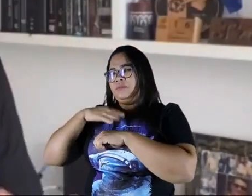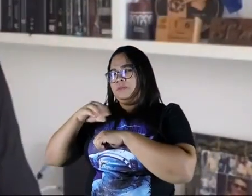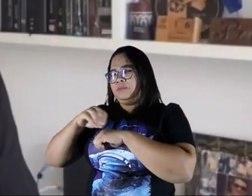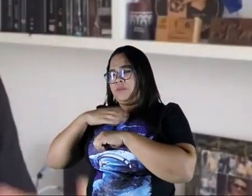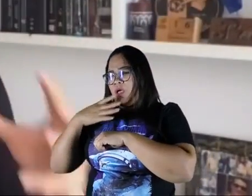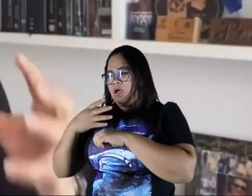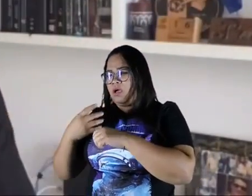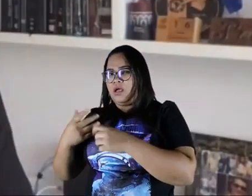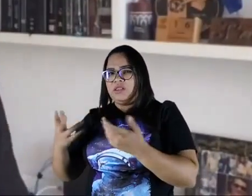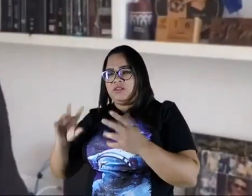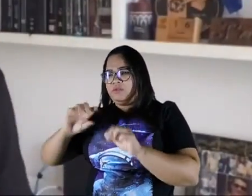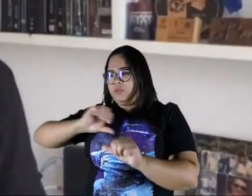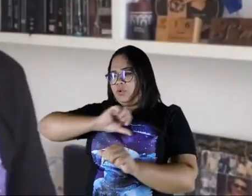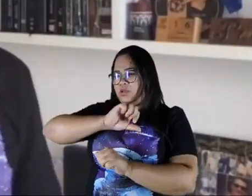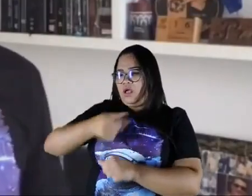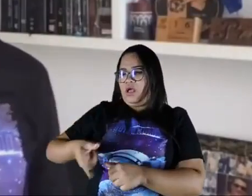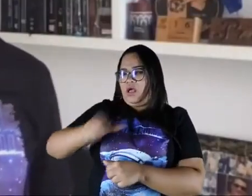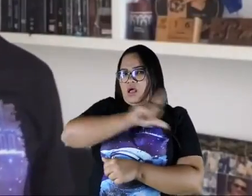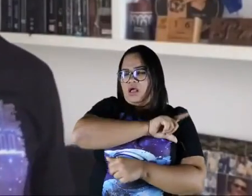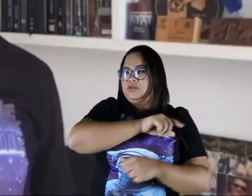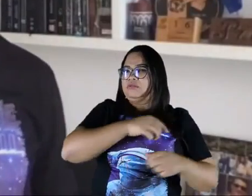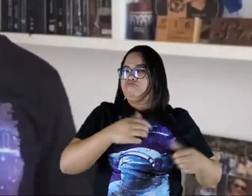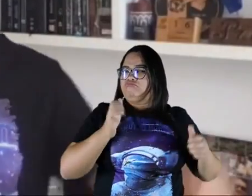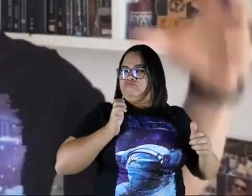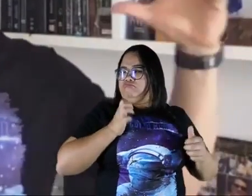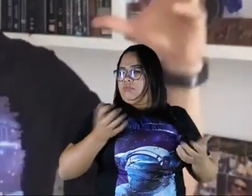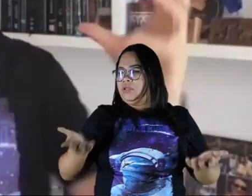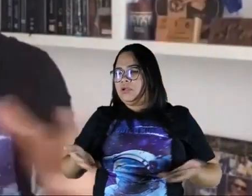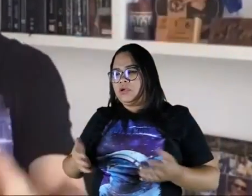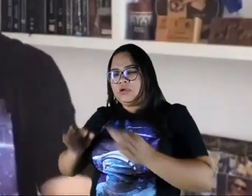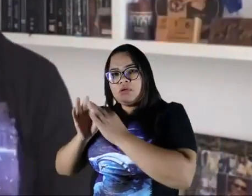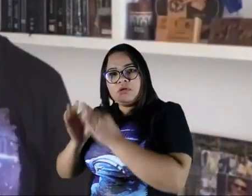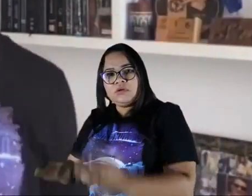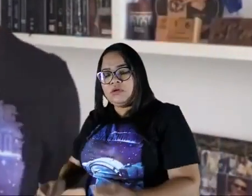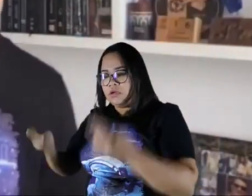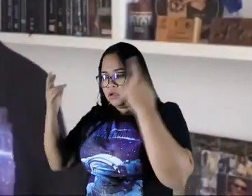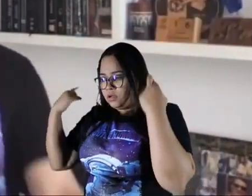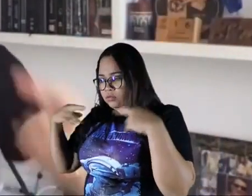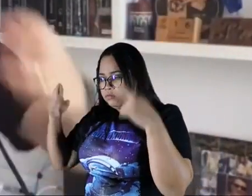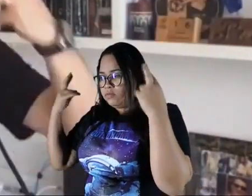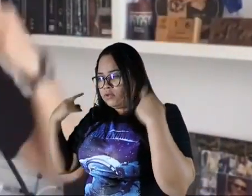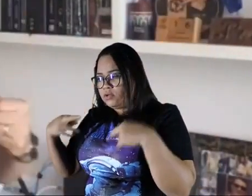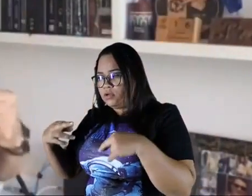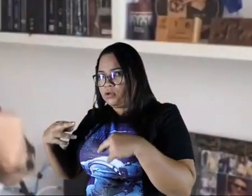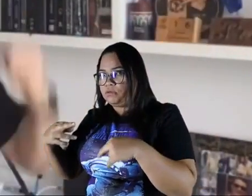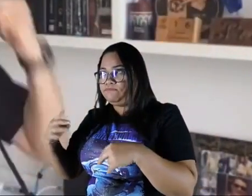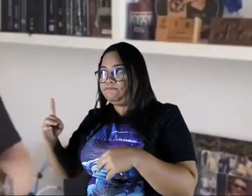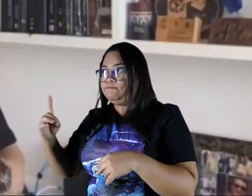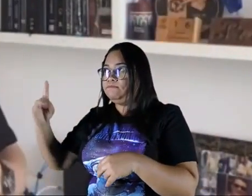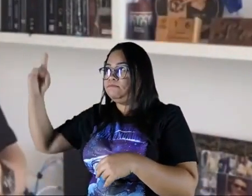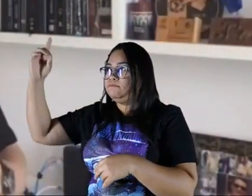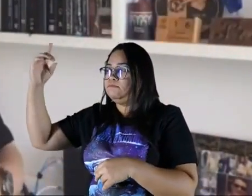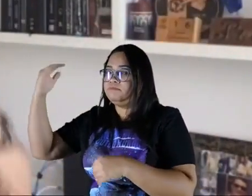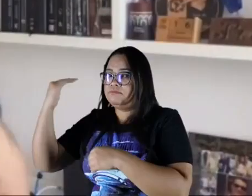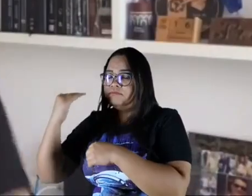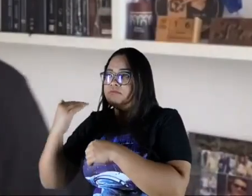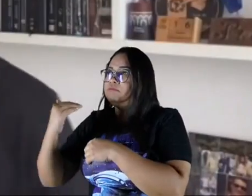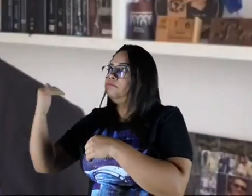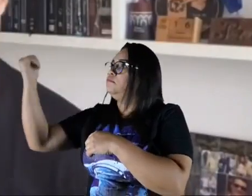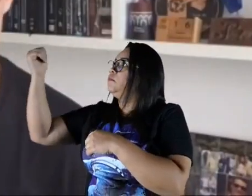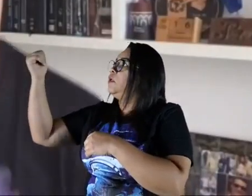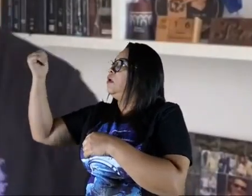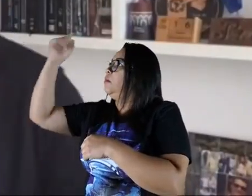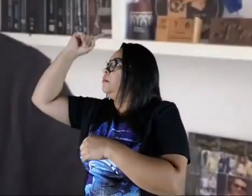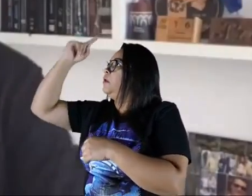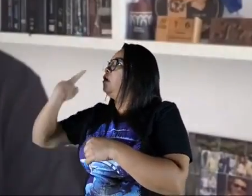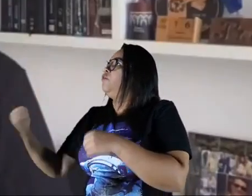a simplicidade do cuidado das ovelhas. E então Deus o chamou, e ele veio para o